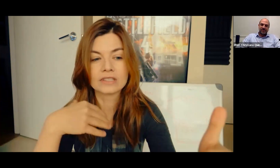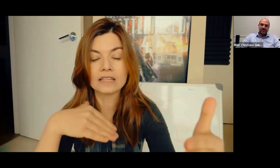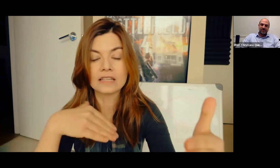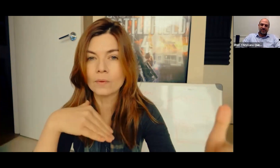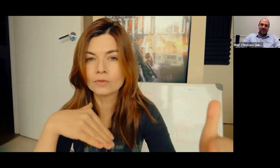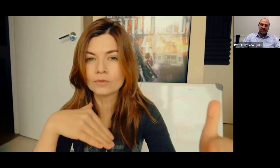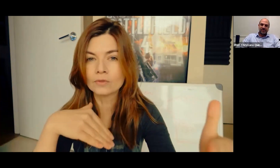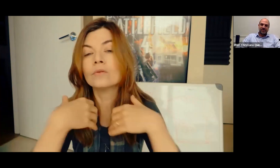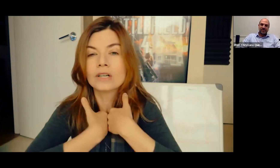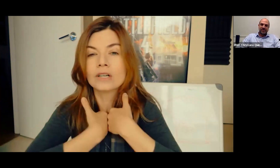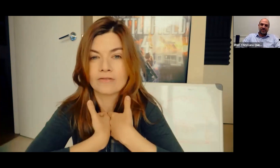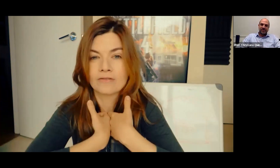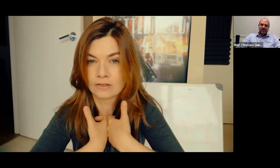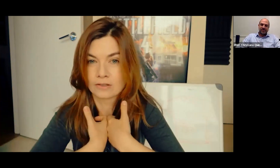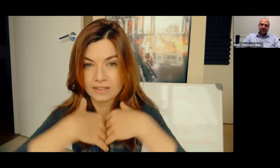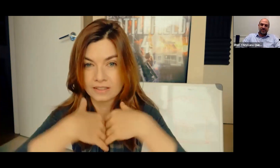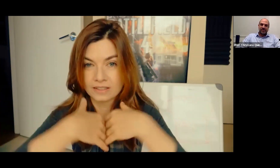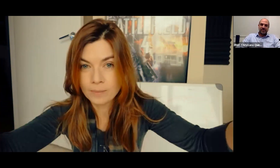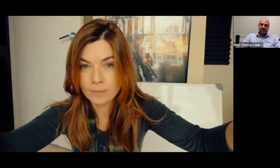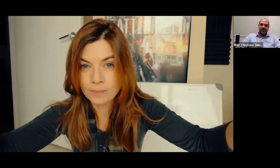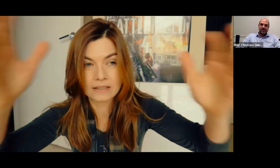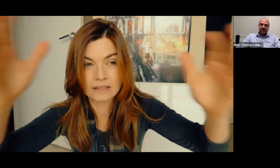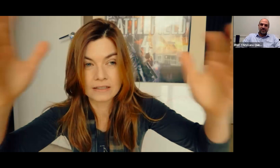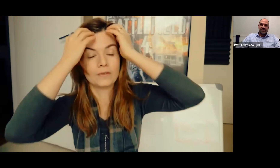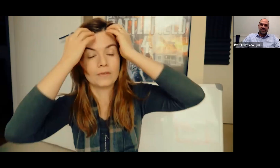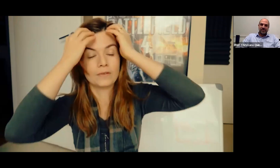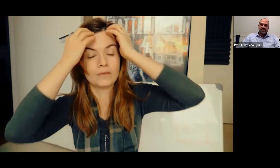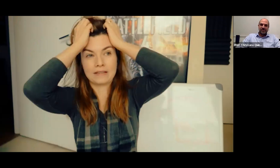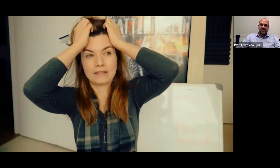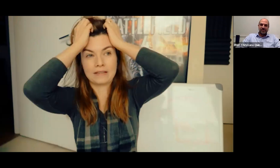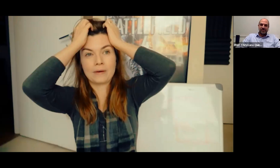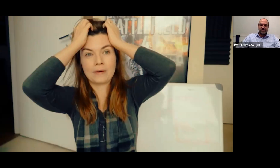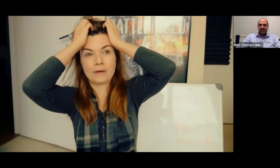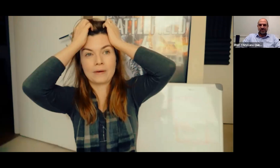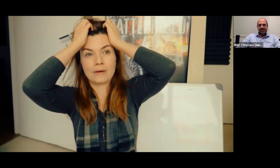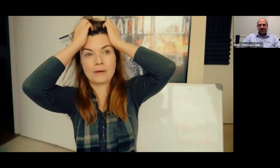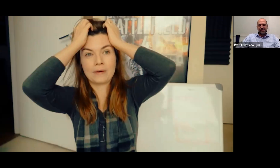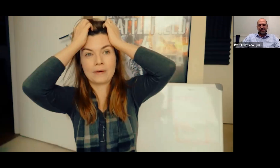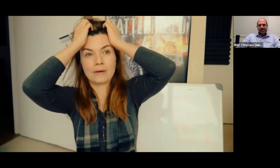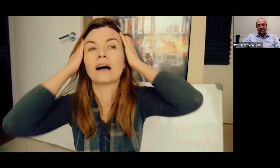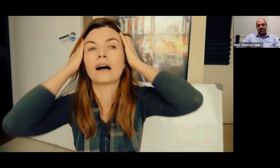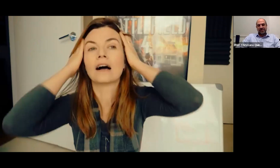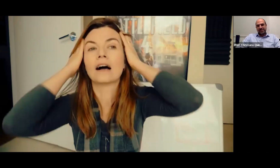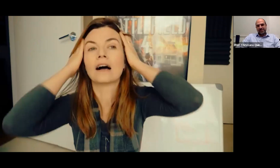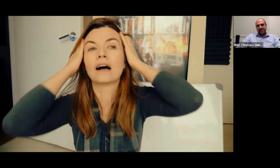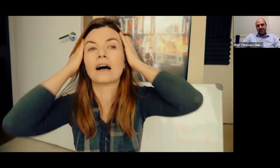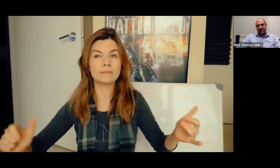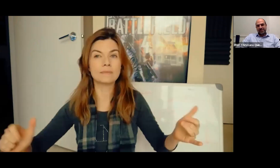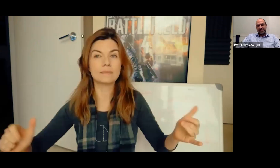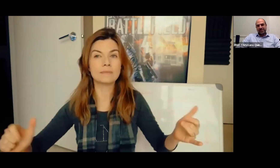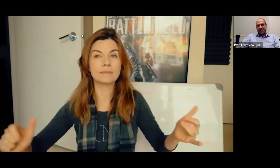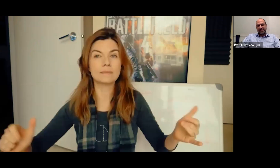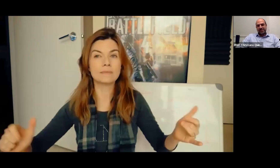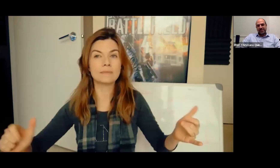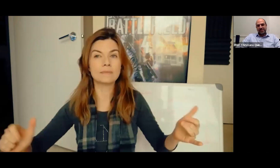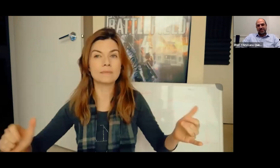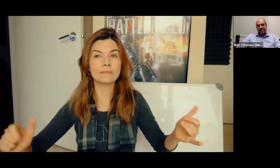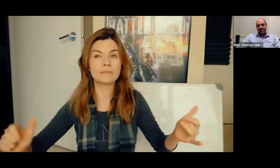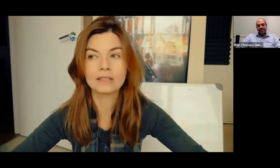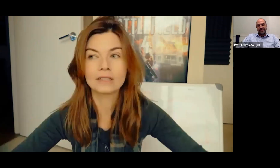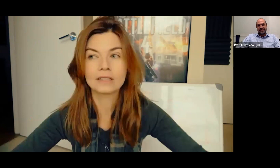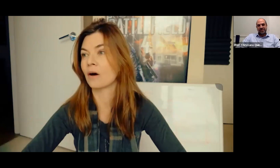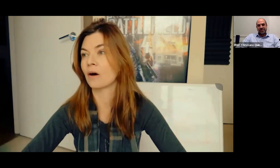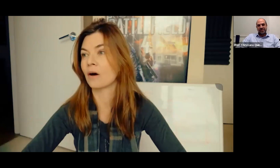você responde. Eu nunca tinha feito ressonância nem no Brasil, então, assim, foi a minha primeira experiência. Eu acho que no Brasil deve ser bem parecido, porque é um